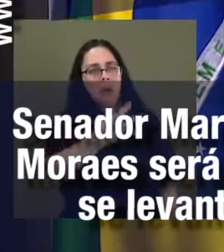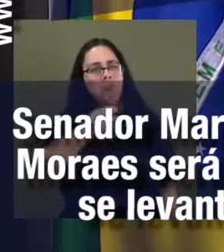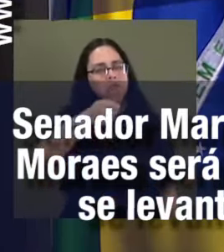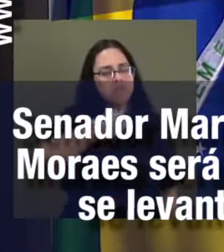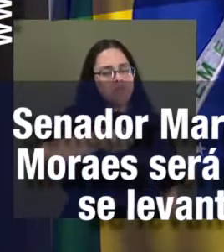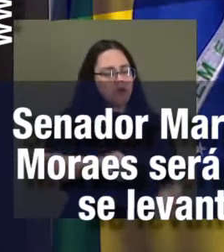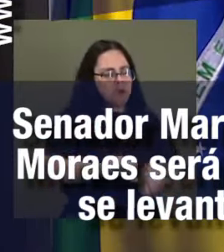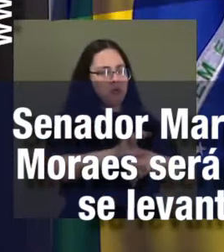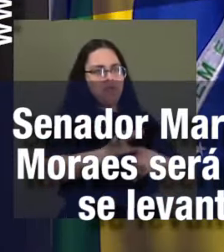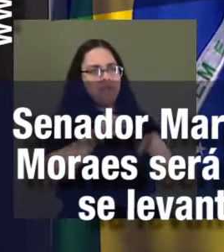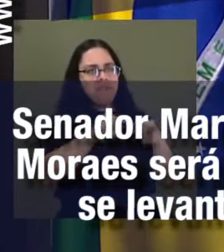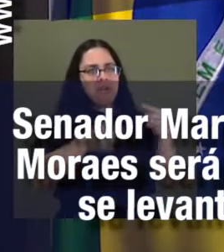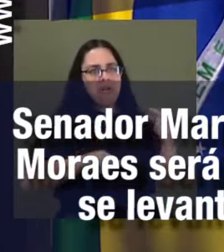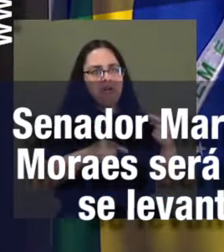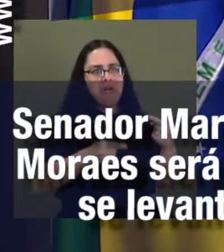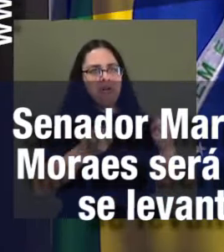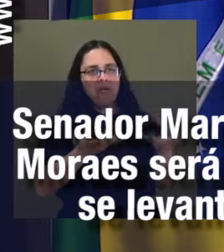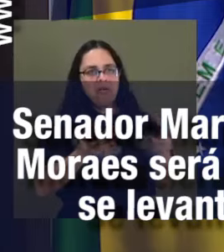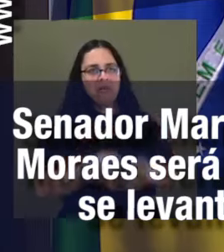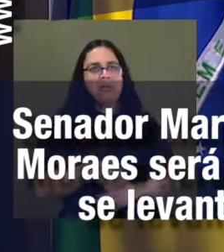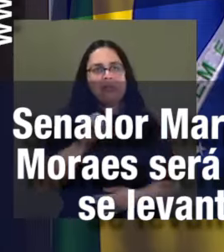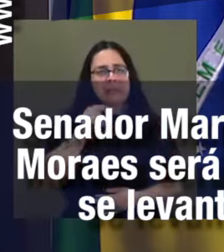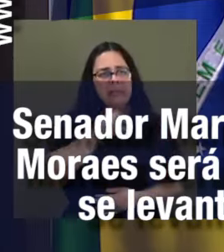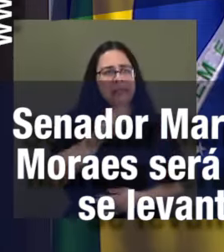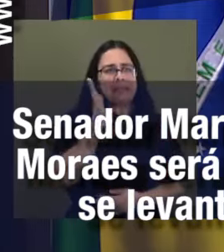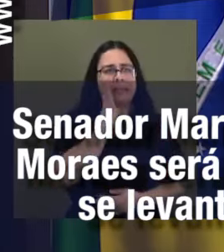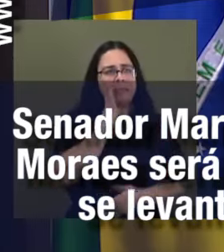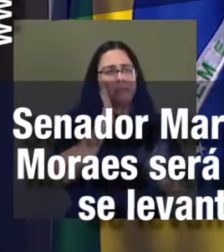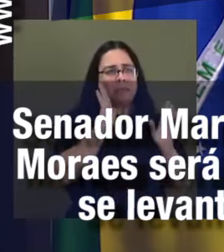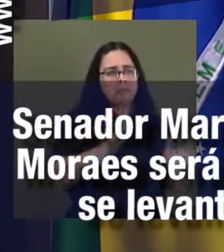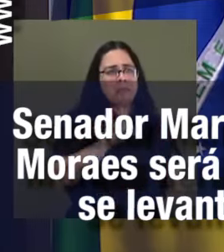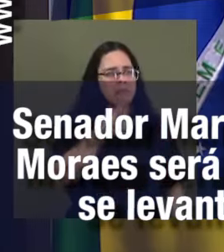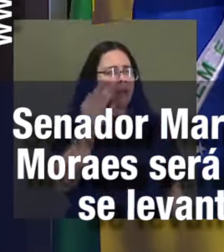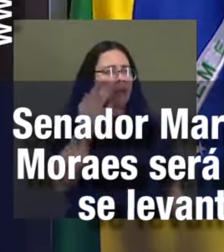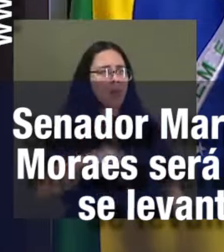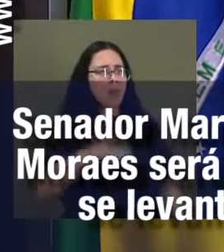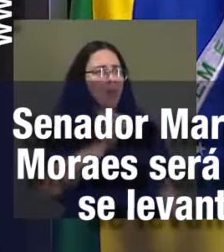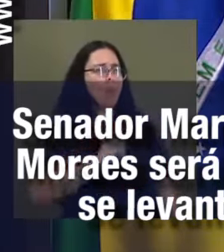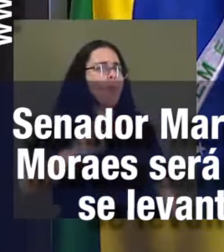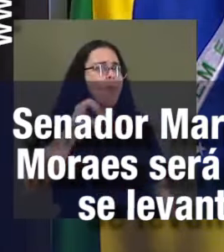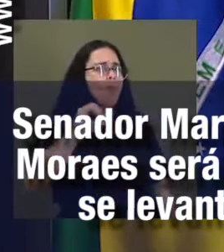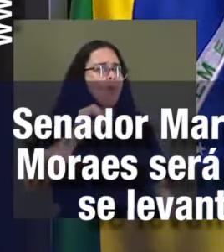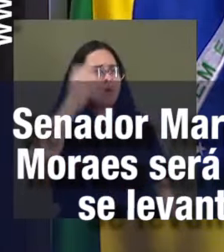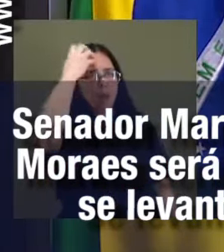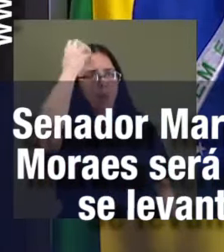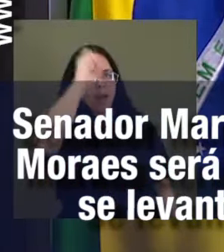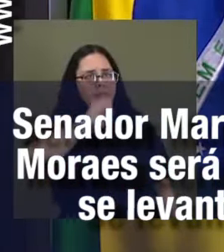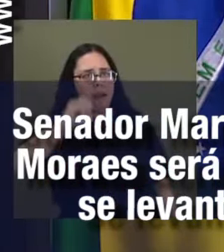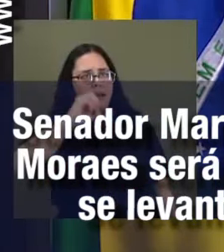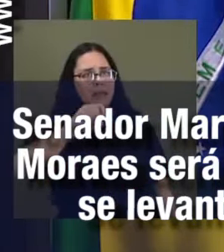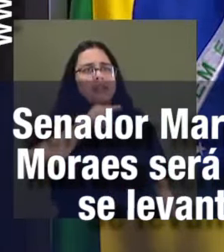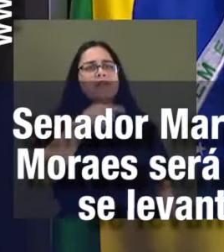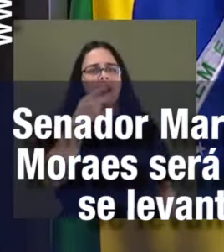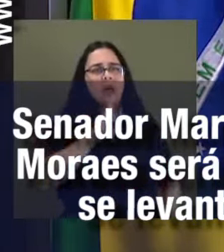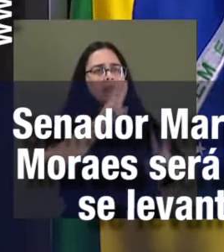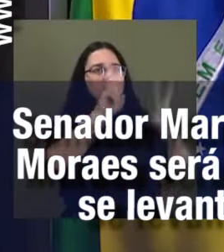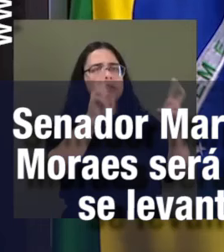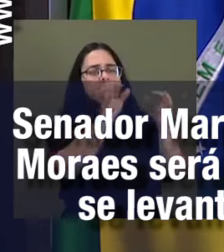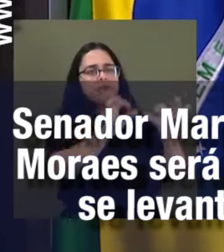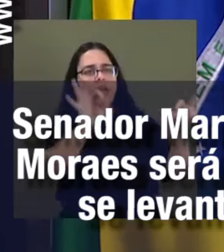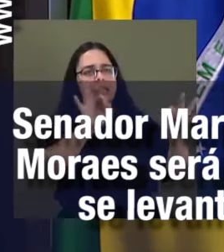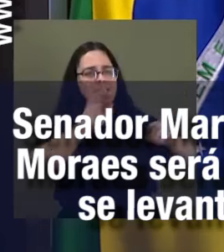a Constituição, se ele está sabendo o que, que é, ele acha que vai ser impune? Vocês já ouviram falar daquela metáfora